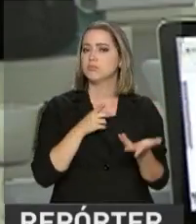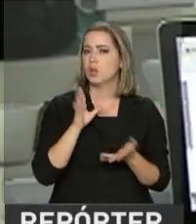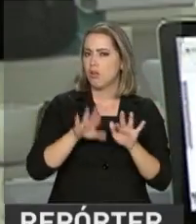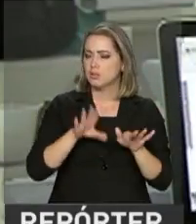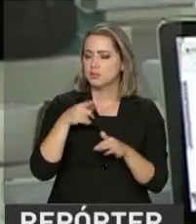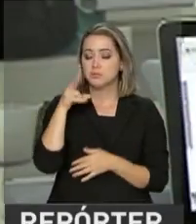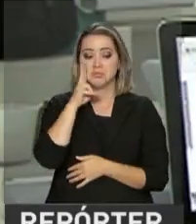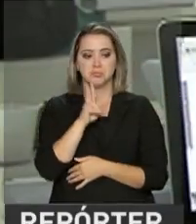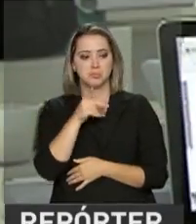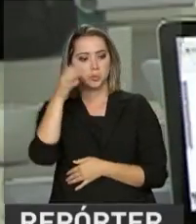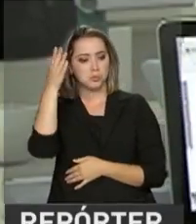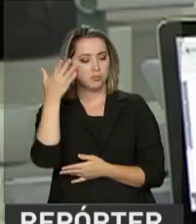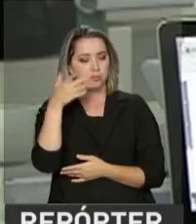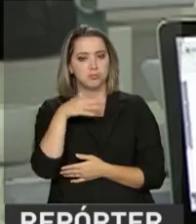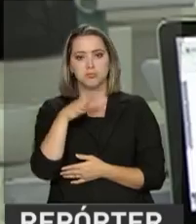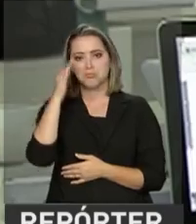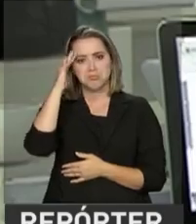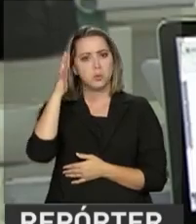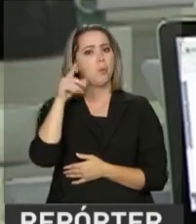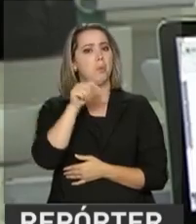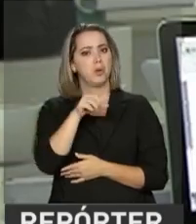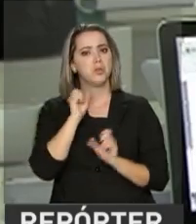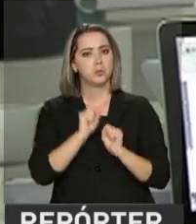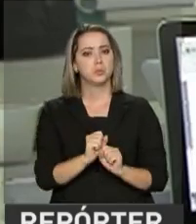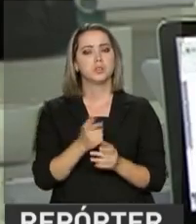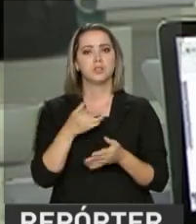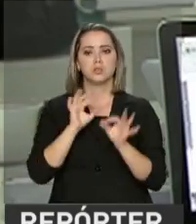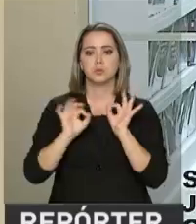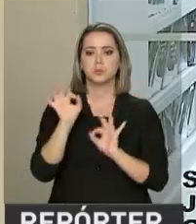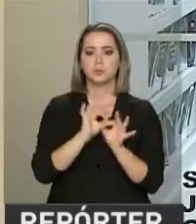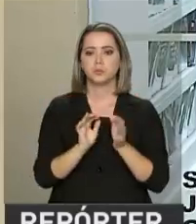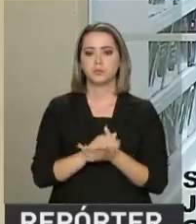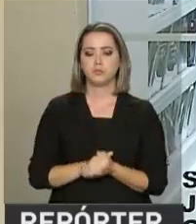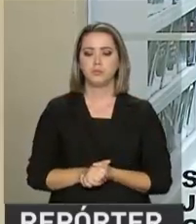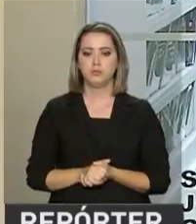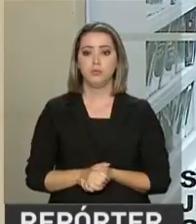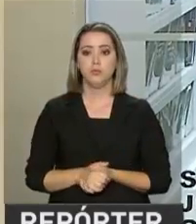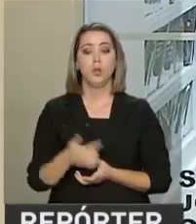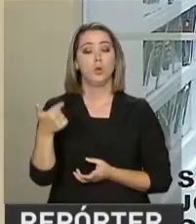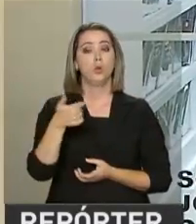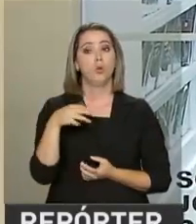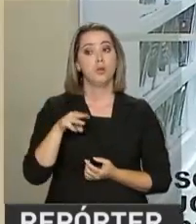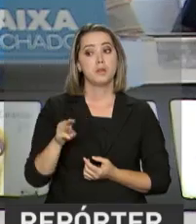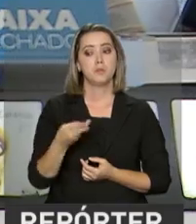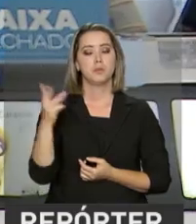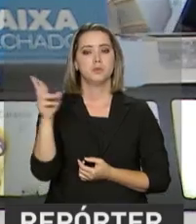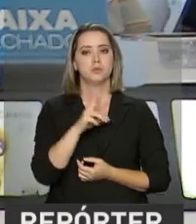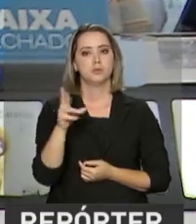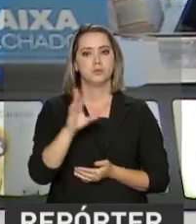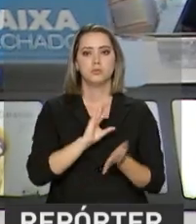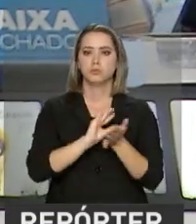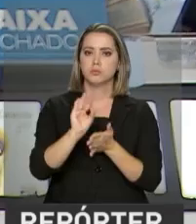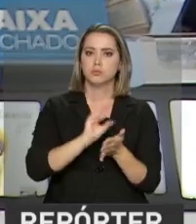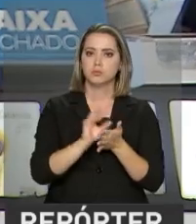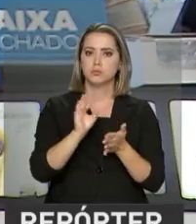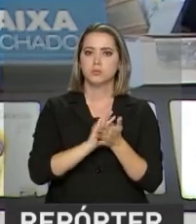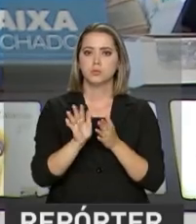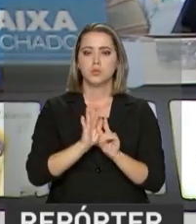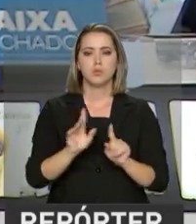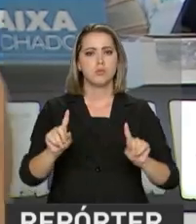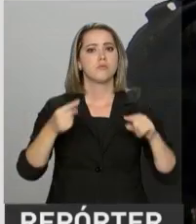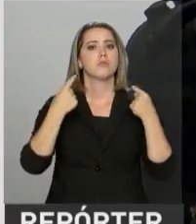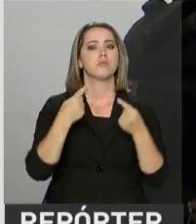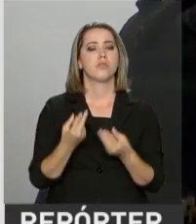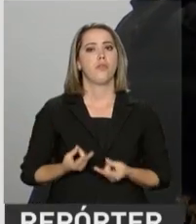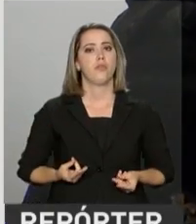não tinha me atentado ou me preparado para isso. 2 milhões de reais serão investidos no programa Desafio de